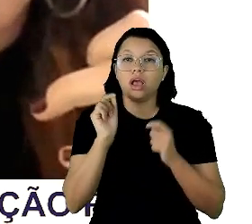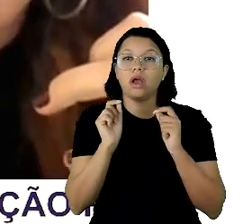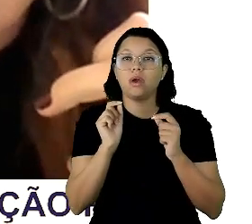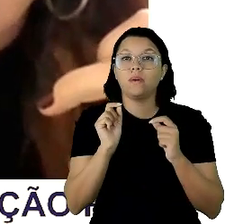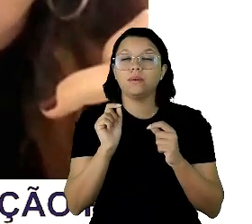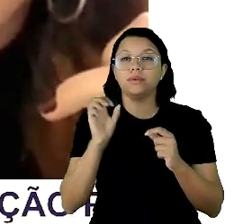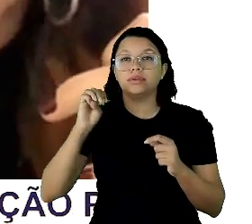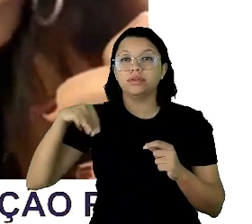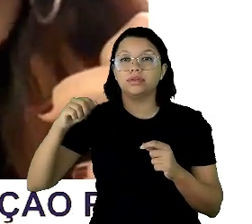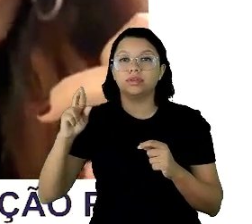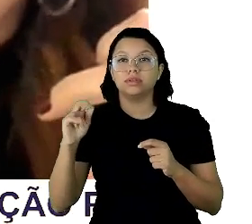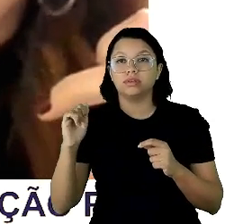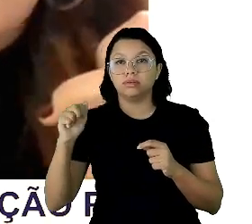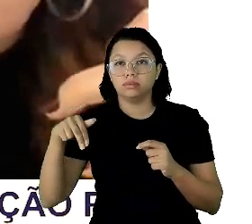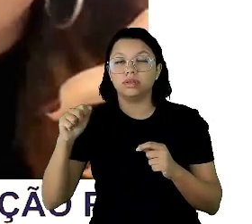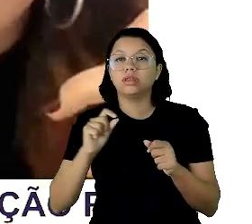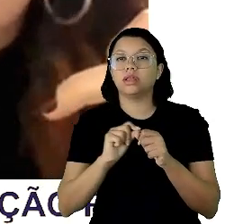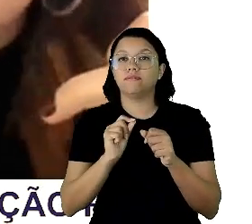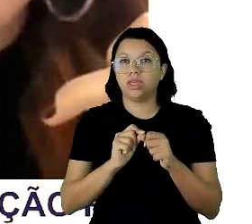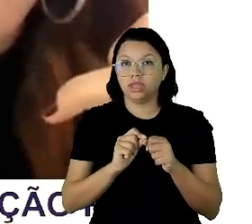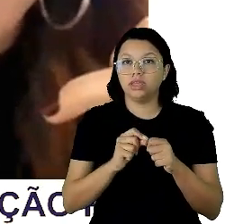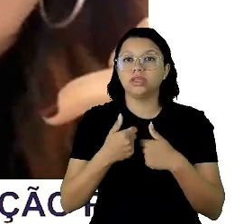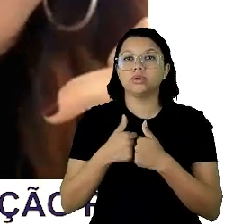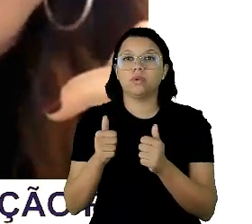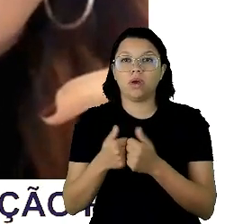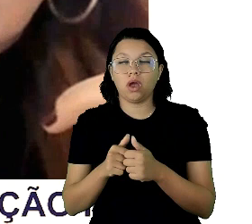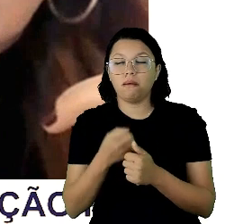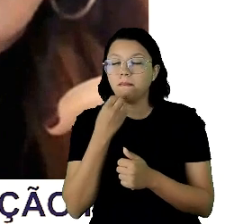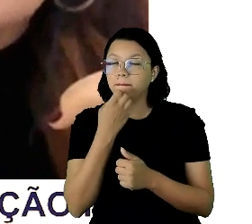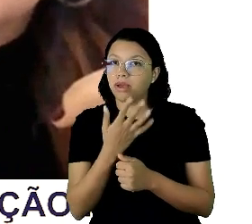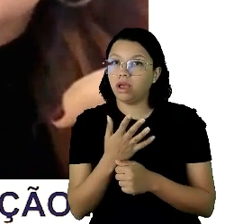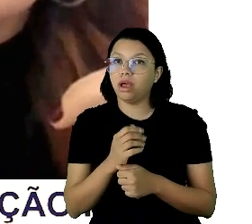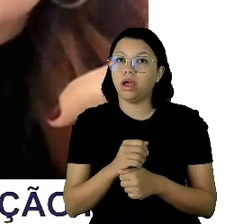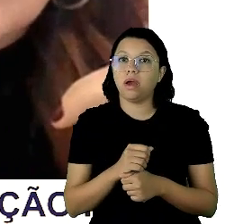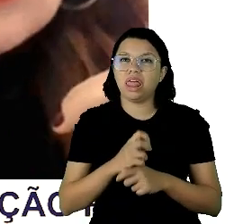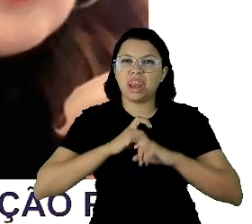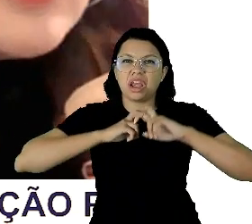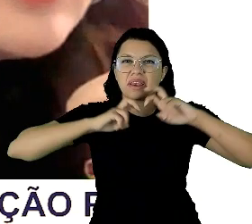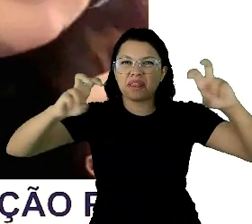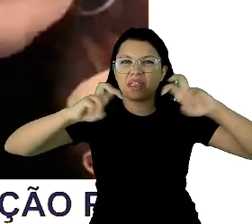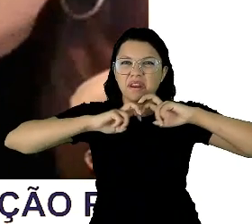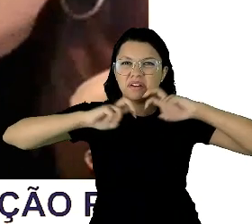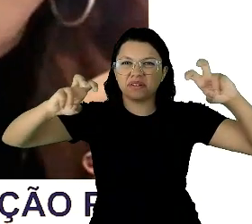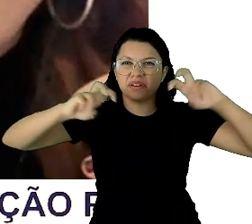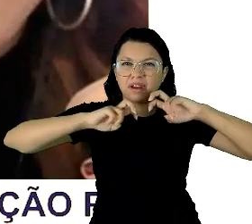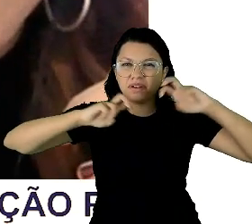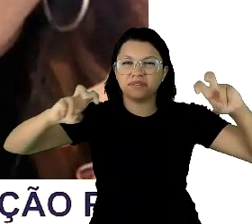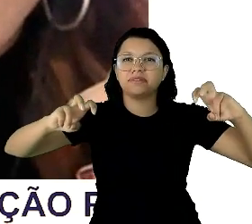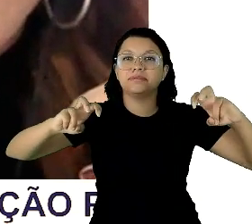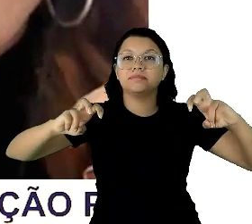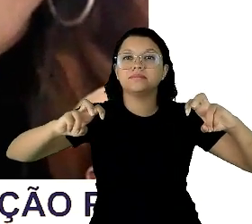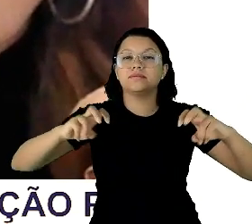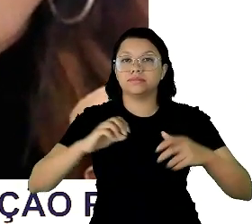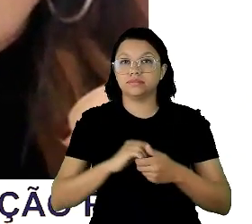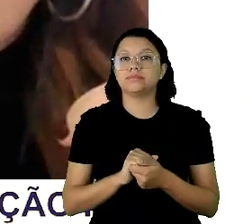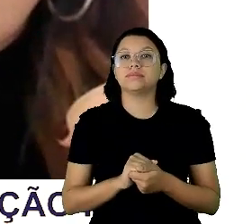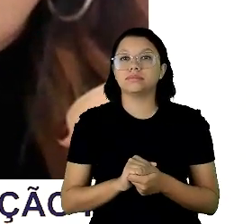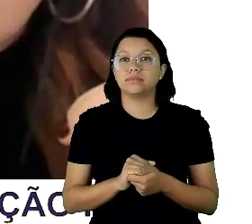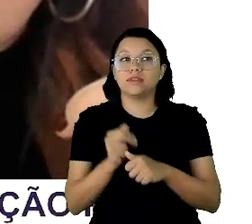foi muito bom. Ela gritou, ela verbalizou, ela filmou.